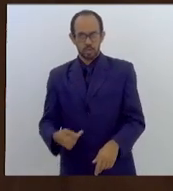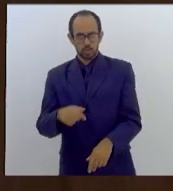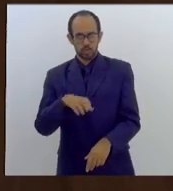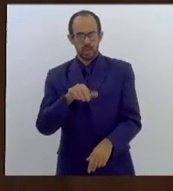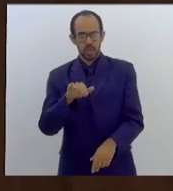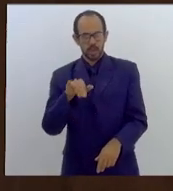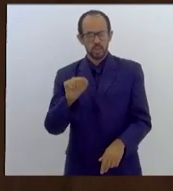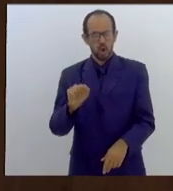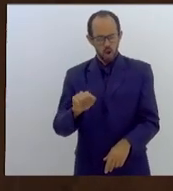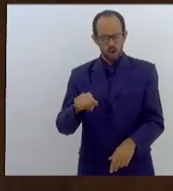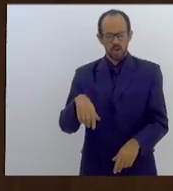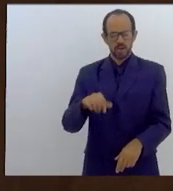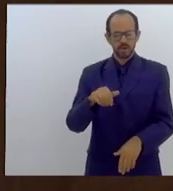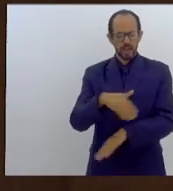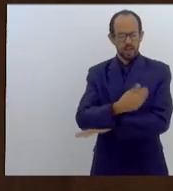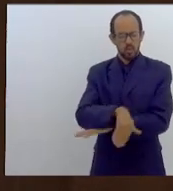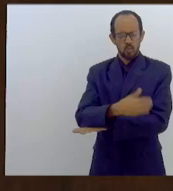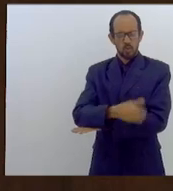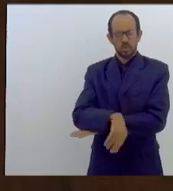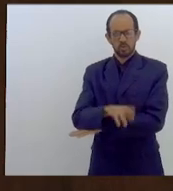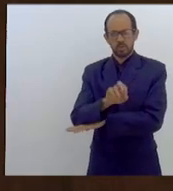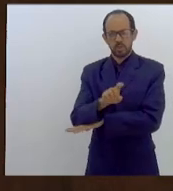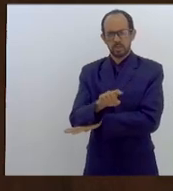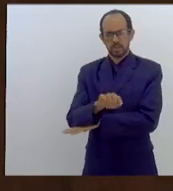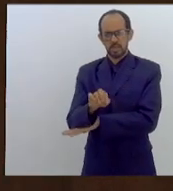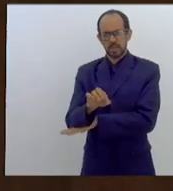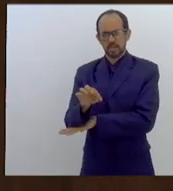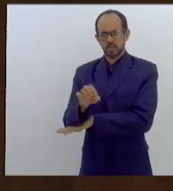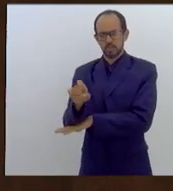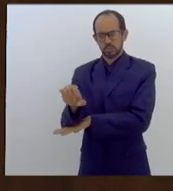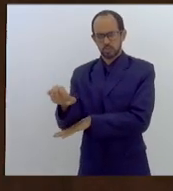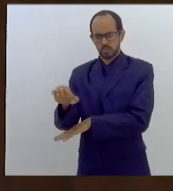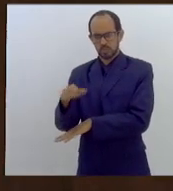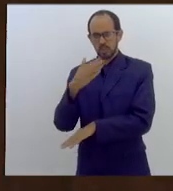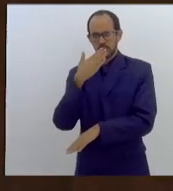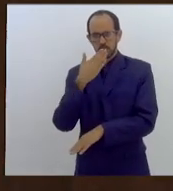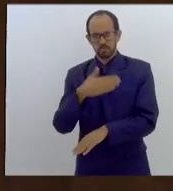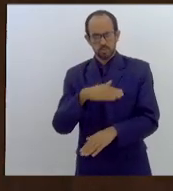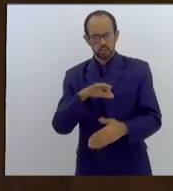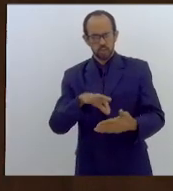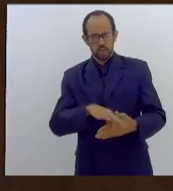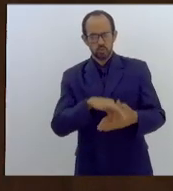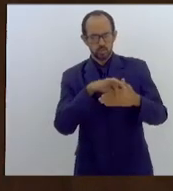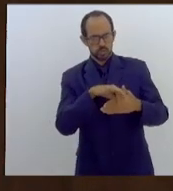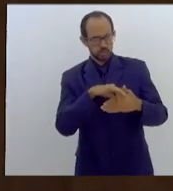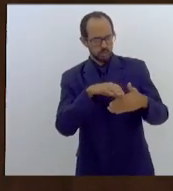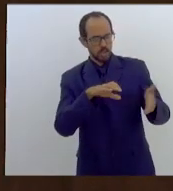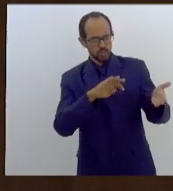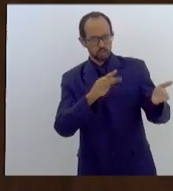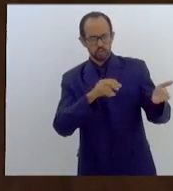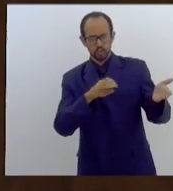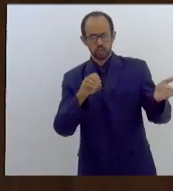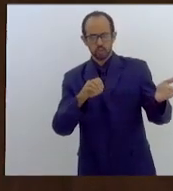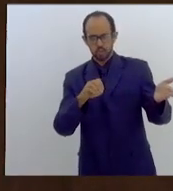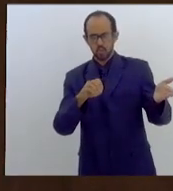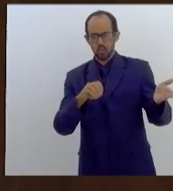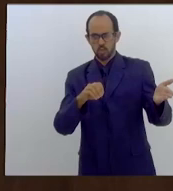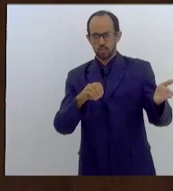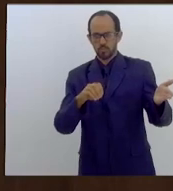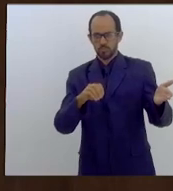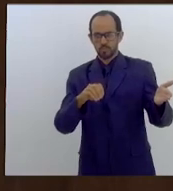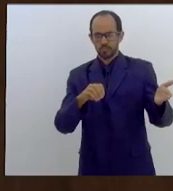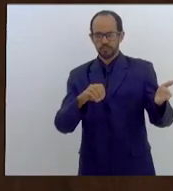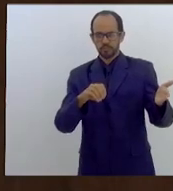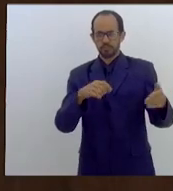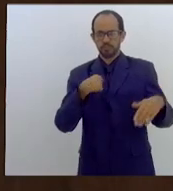Carioca, na Rua do Resende. Então, eu queria fazer um apelo ao líder do governo, hein, Chico? Deputado Chico Machado. Que falei